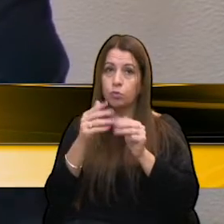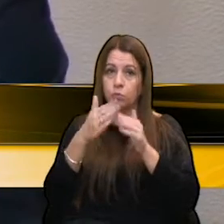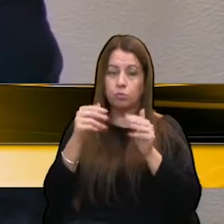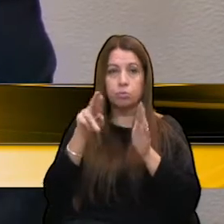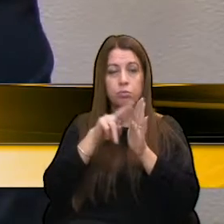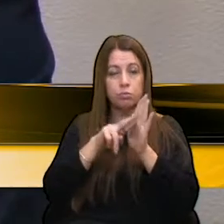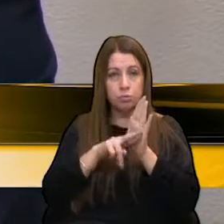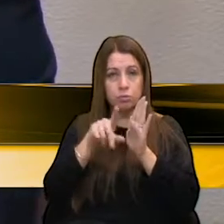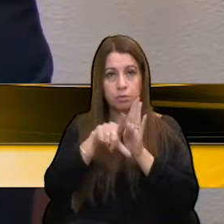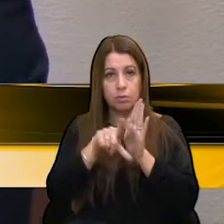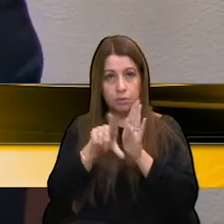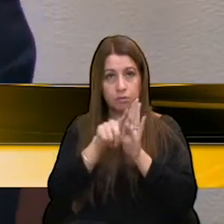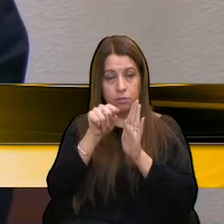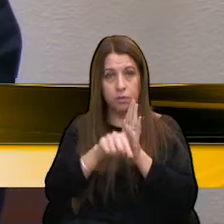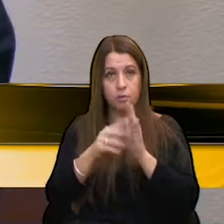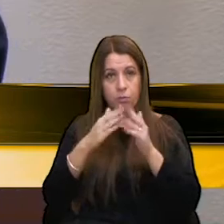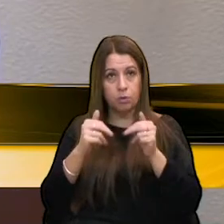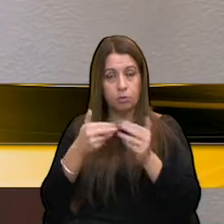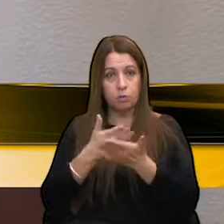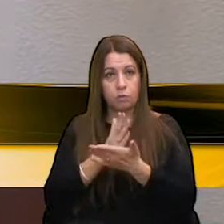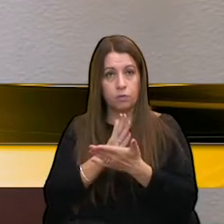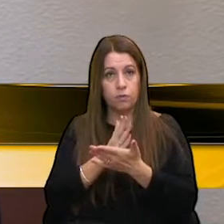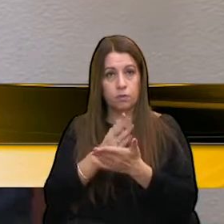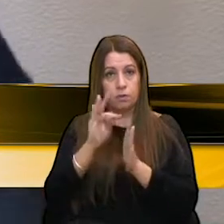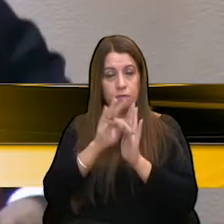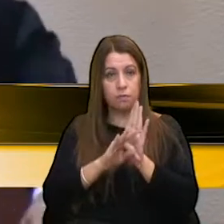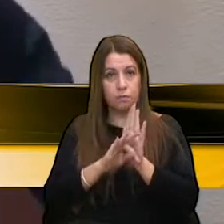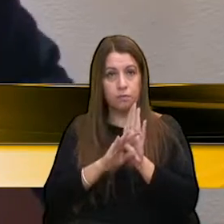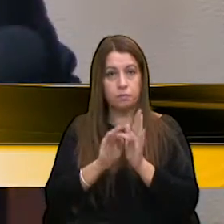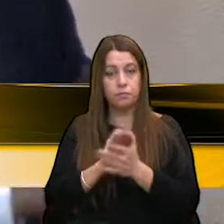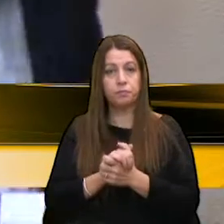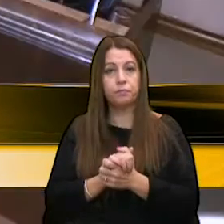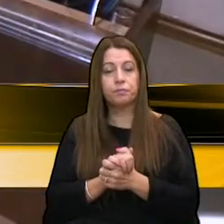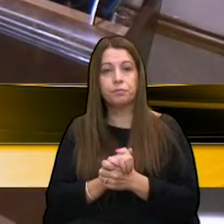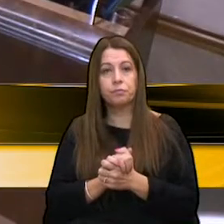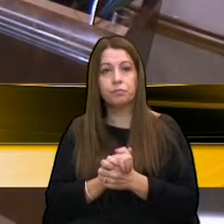requisitos legais. Nesse sentido, solicitamos a aprovação da mesma matéria.